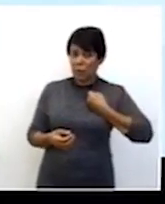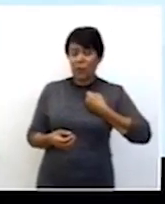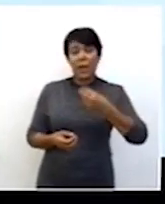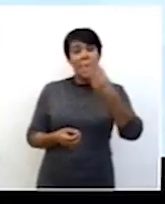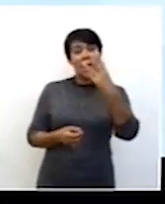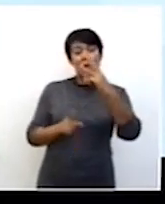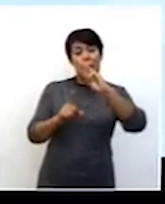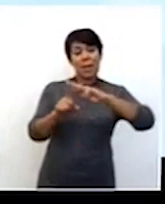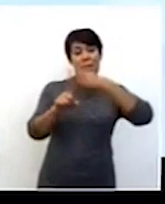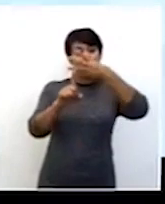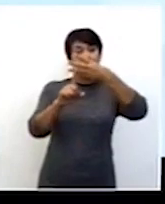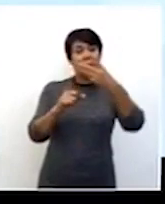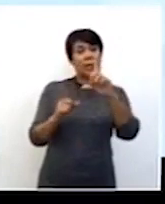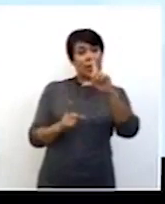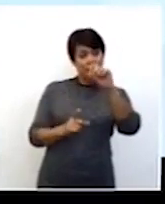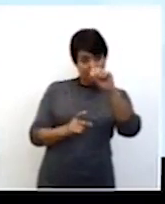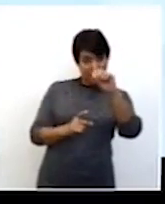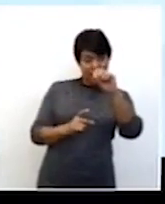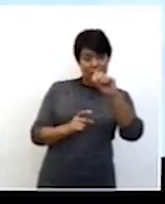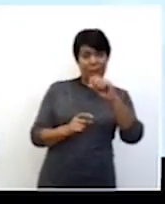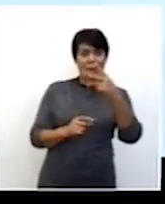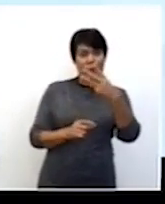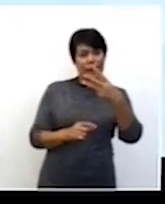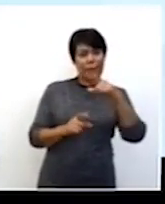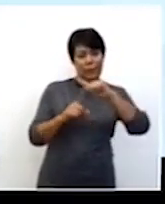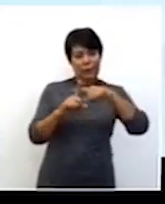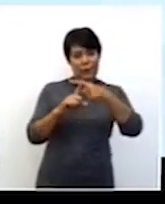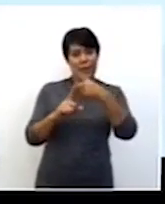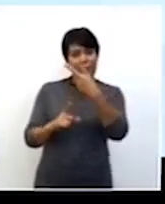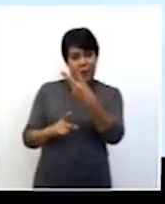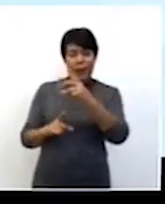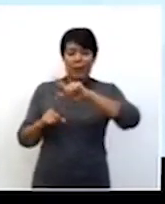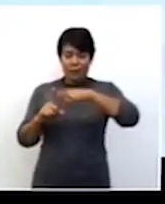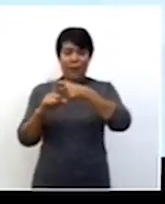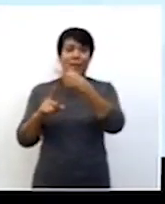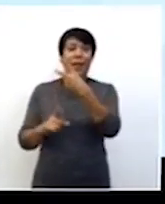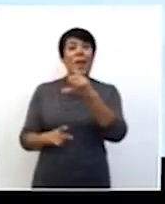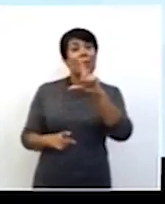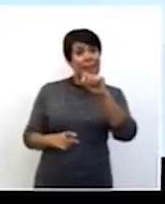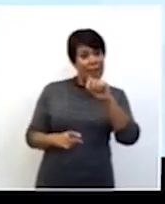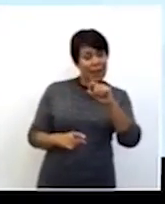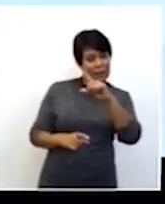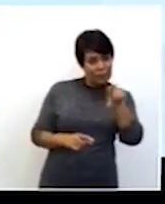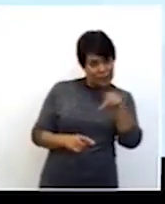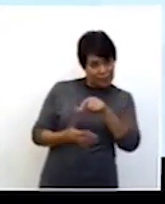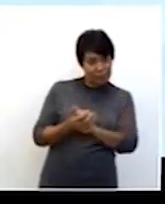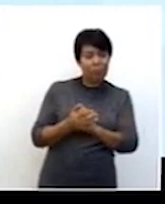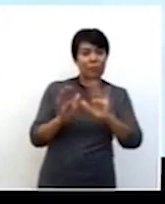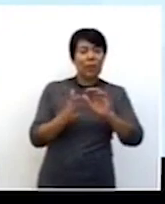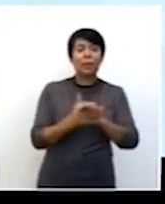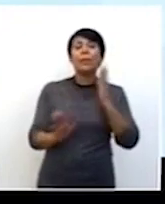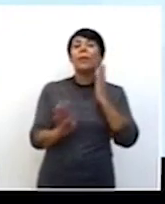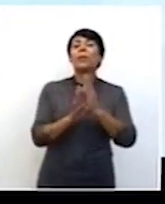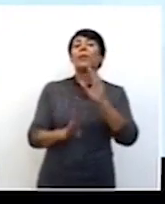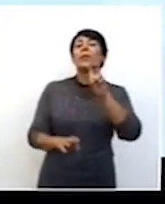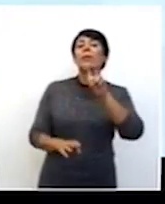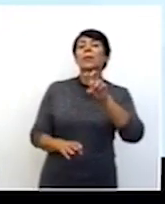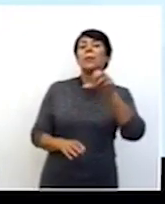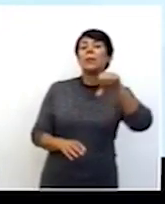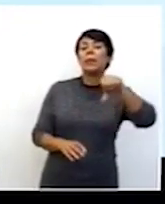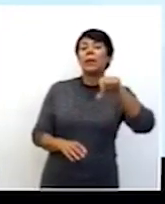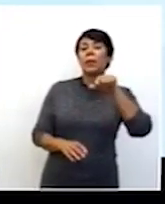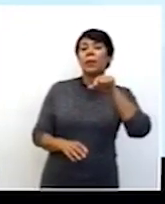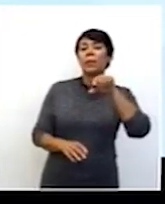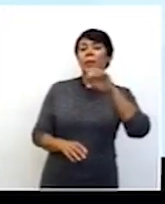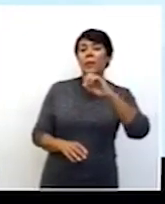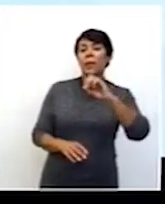à décima, então multiplicando 3, 3, 3, 3, assim por diante, eu vou encontrar 59.049. Olha que